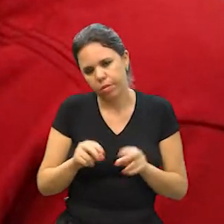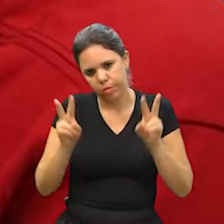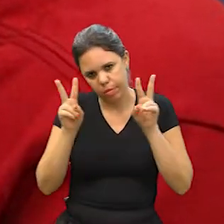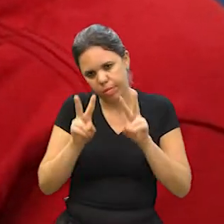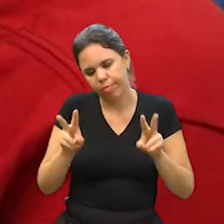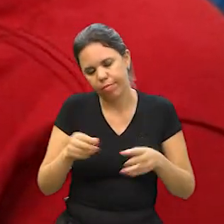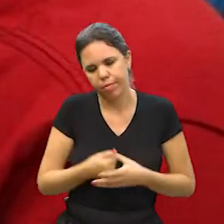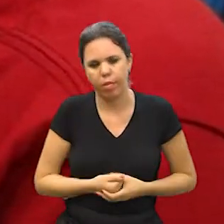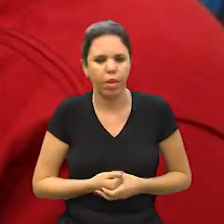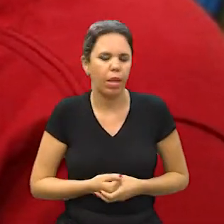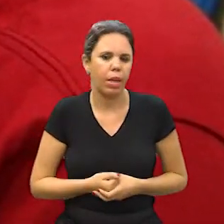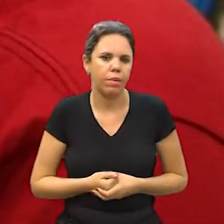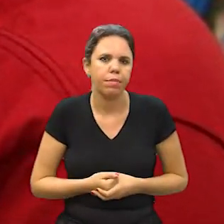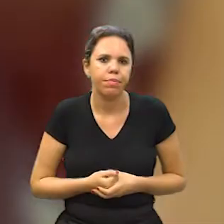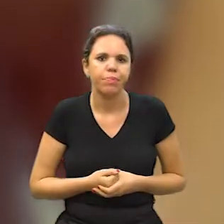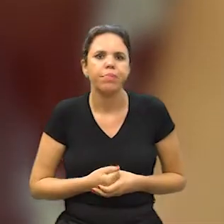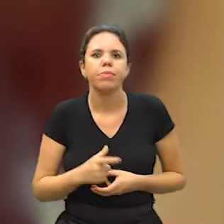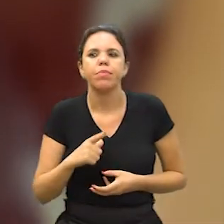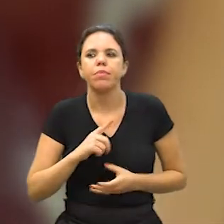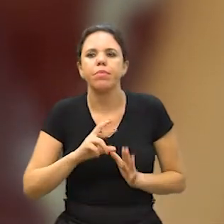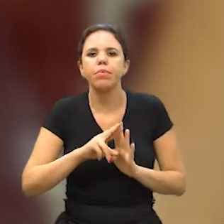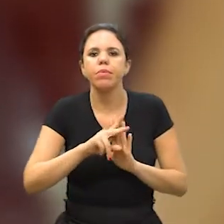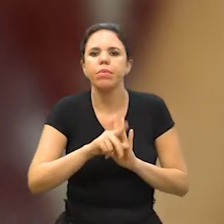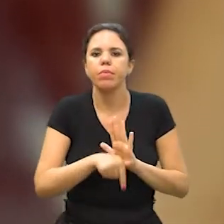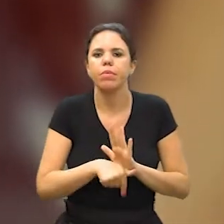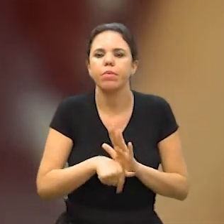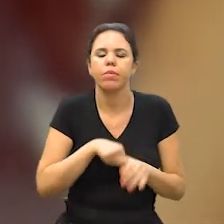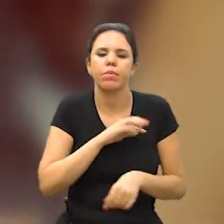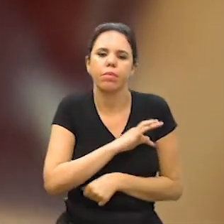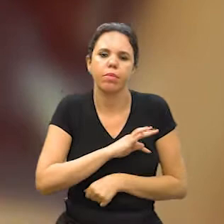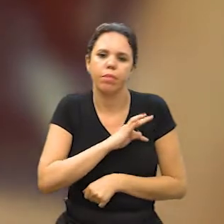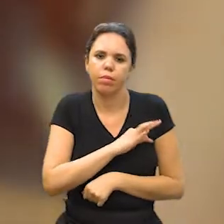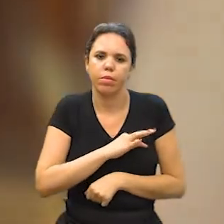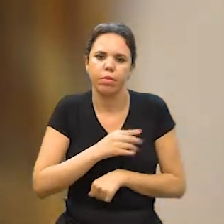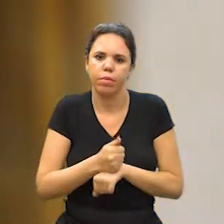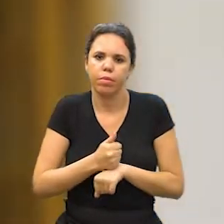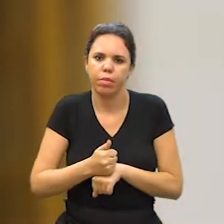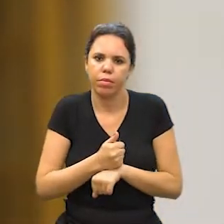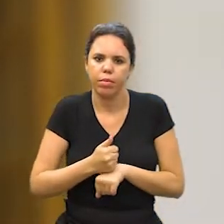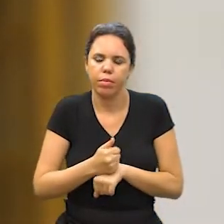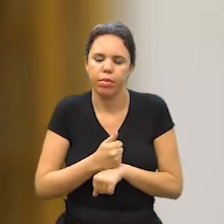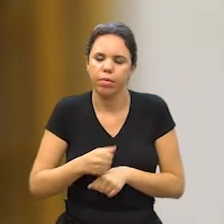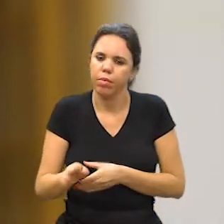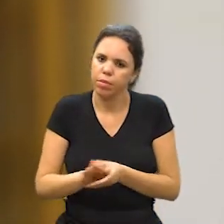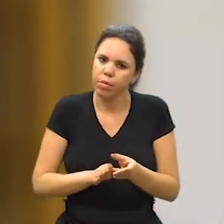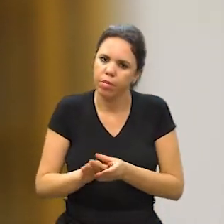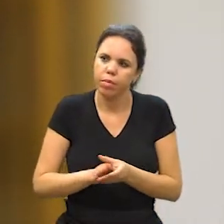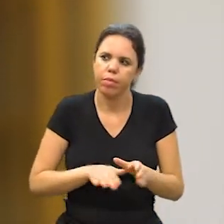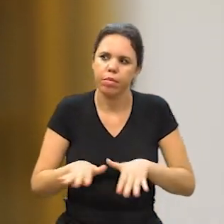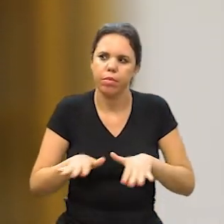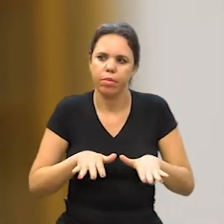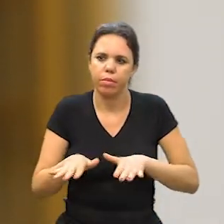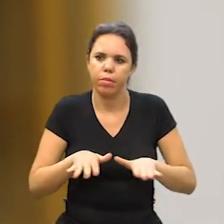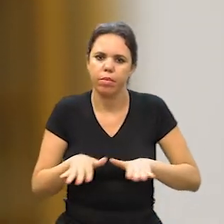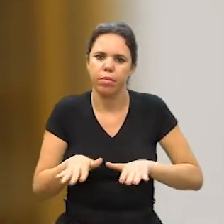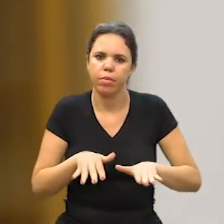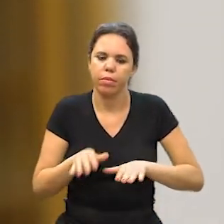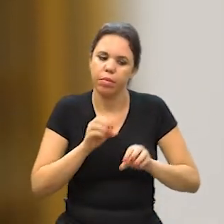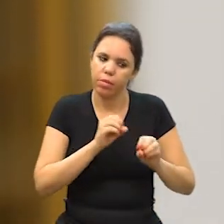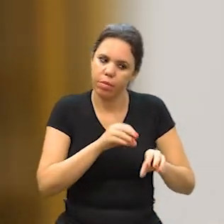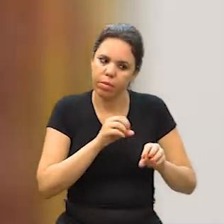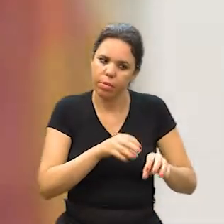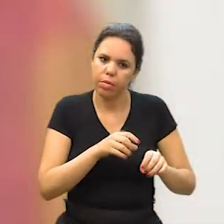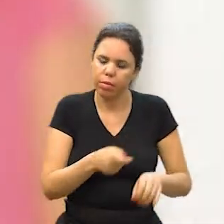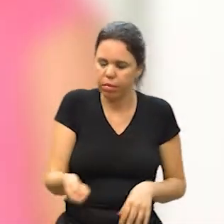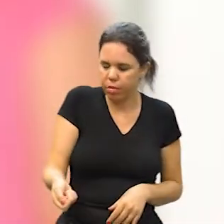visão, né? Então, nós vamos ter vários tipos de técnicos aqui dentro, né? Desde a orientação e mobilidade, que é aquele que vai